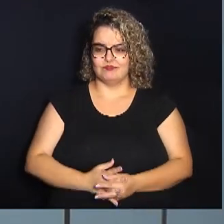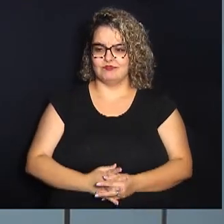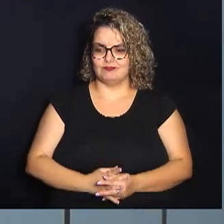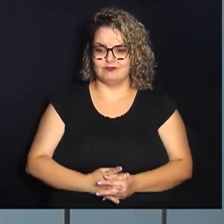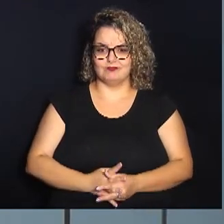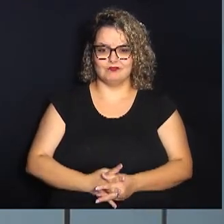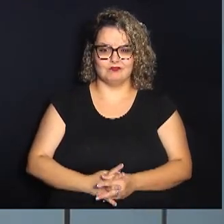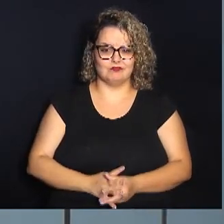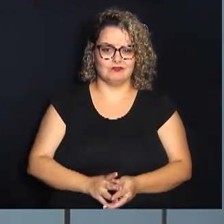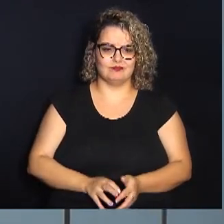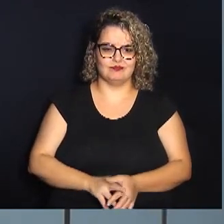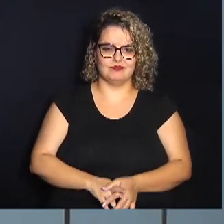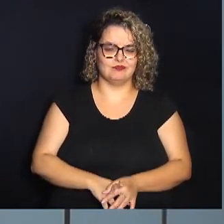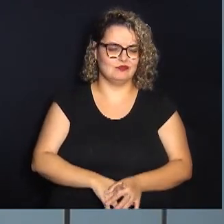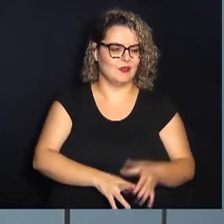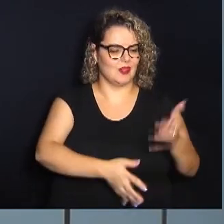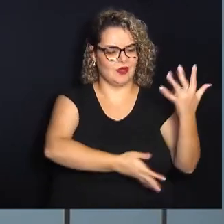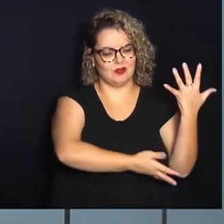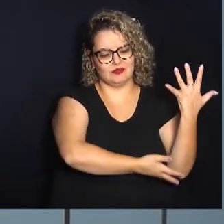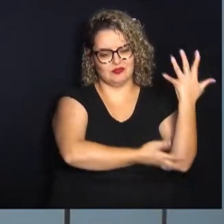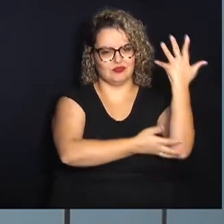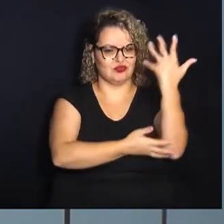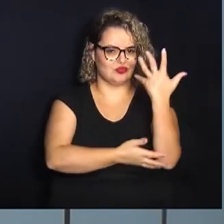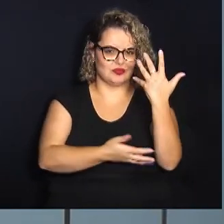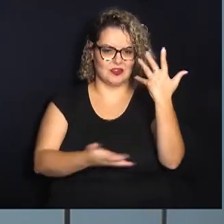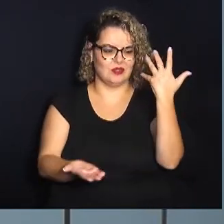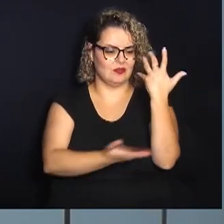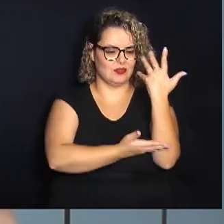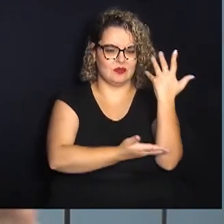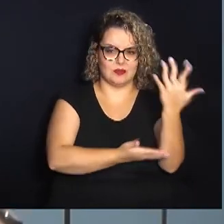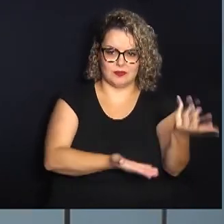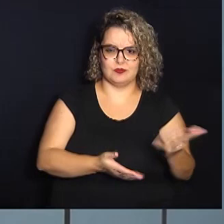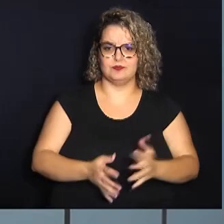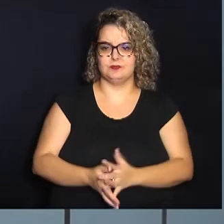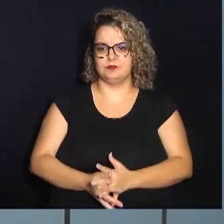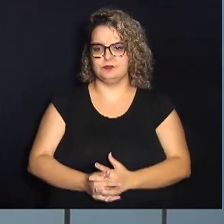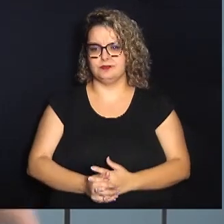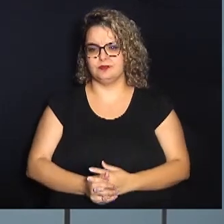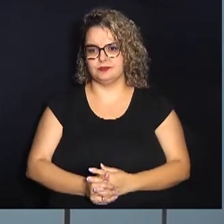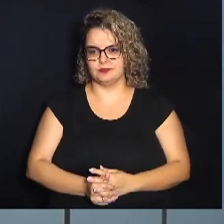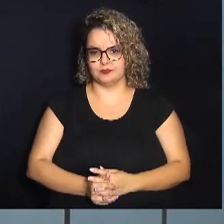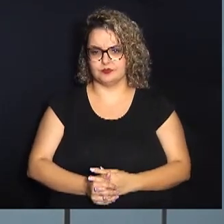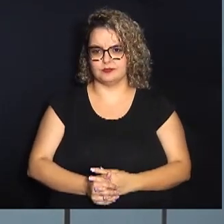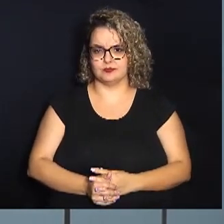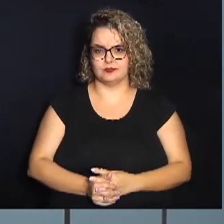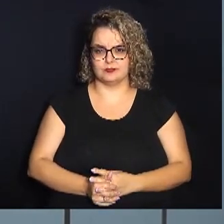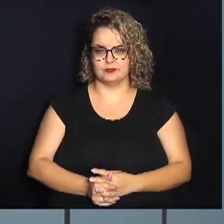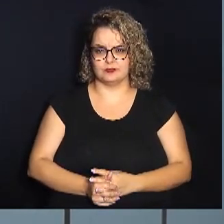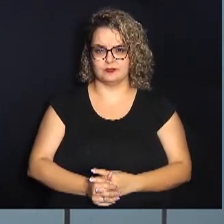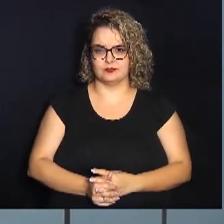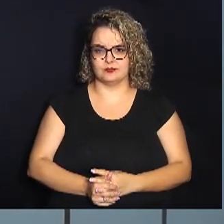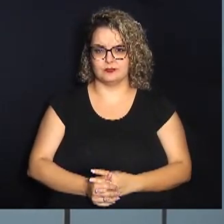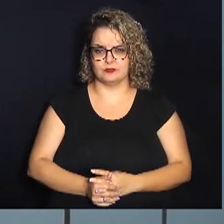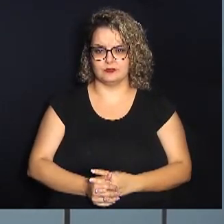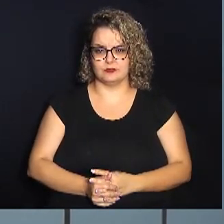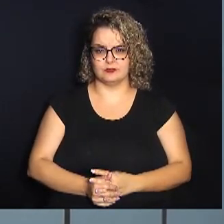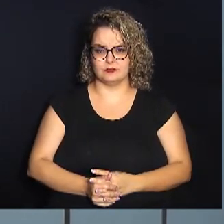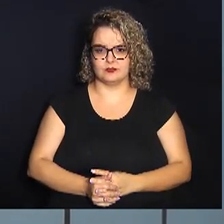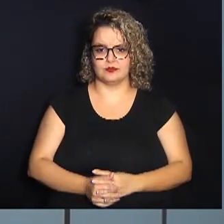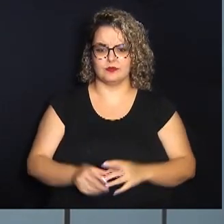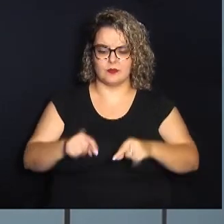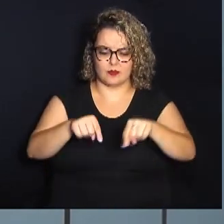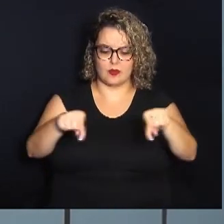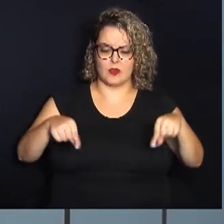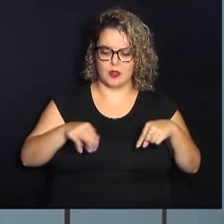essa extração de várias árvores, mas que foram localizadas, foram no bosque e também